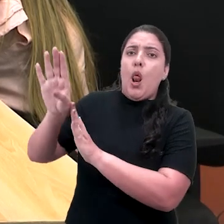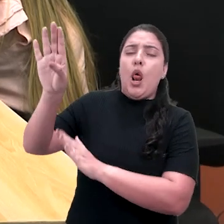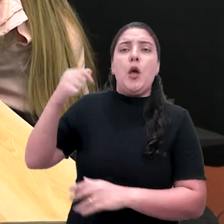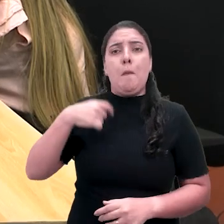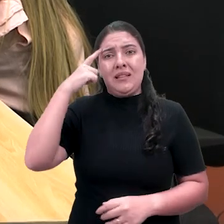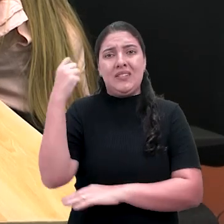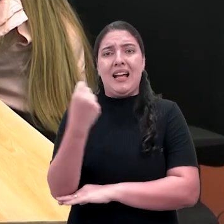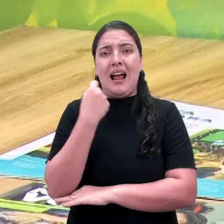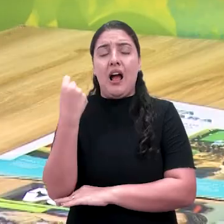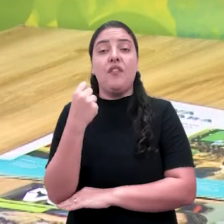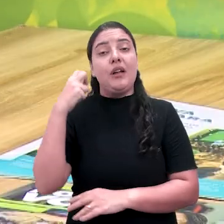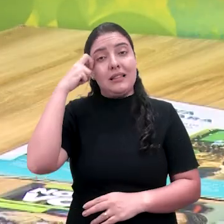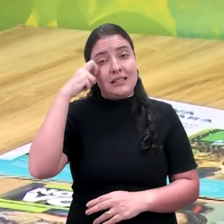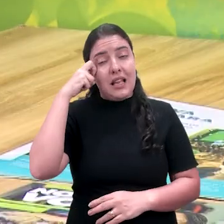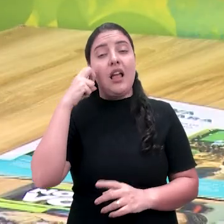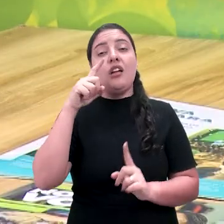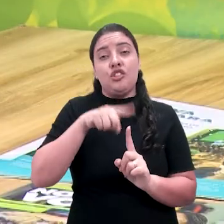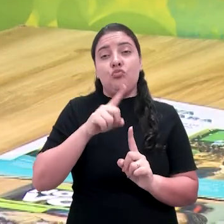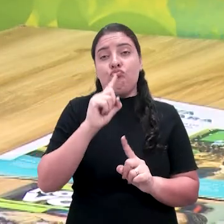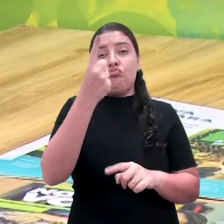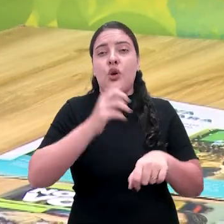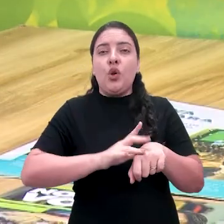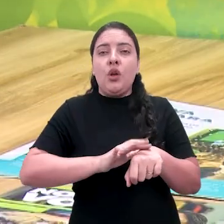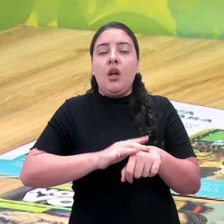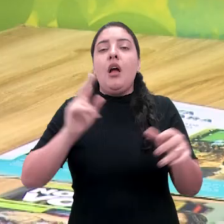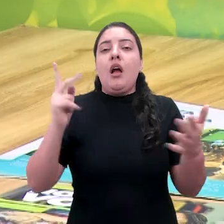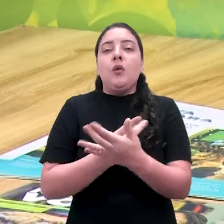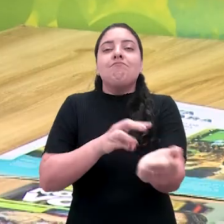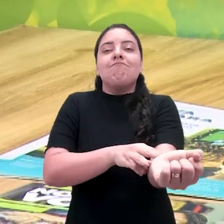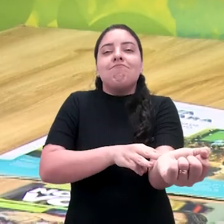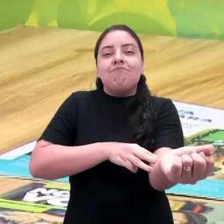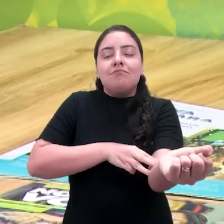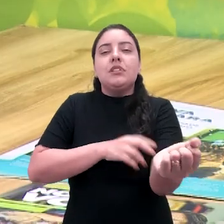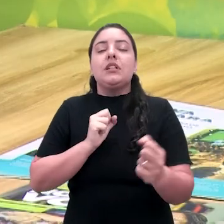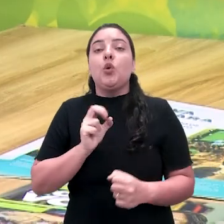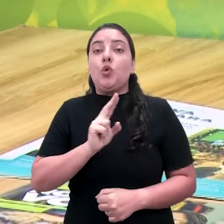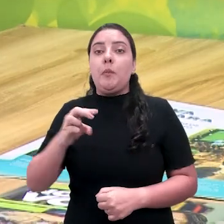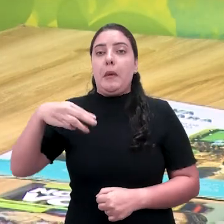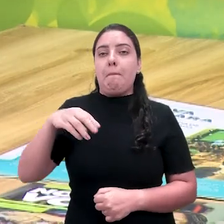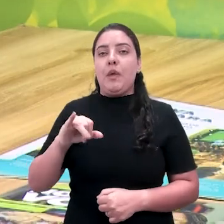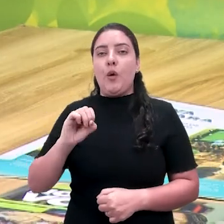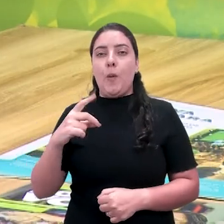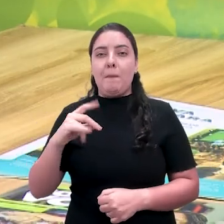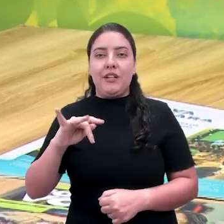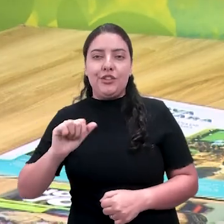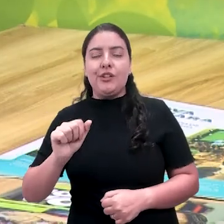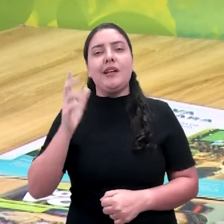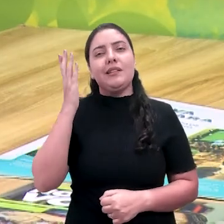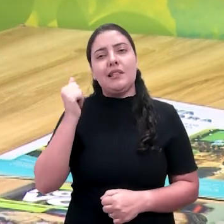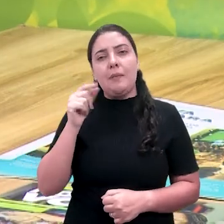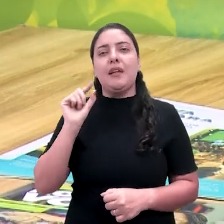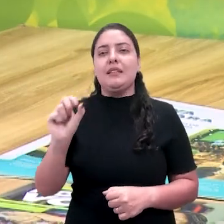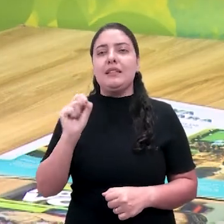procurei a neuro, ela disse, olha, isso é típico de uma doença que atinge os músculos, de uma miopatia. A gente só precisa saber se ela é